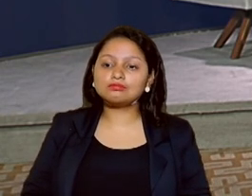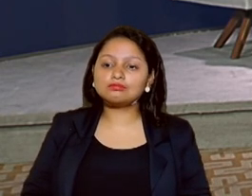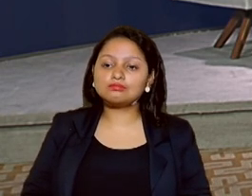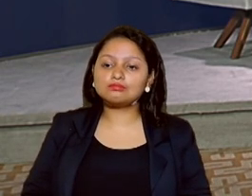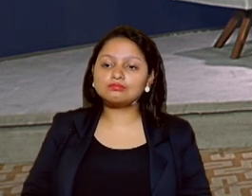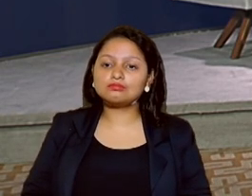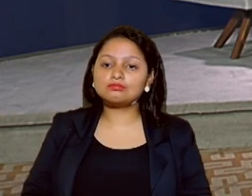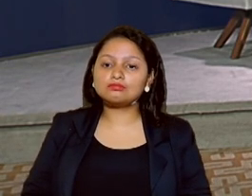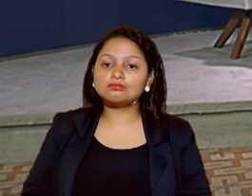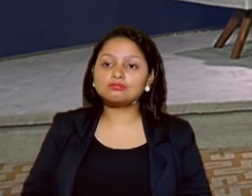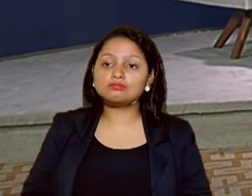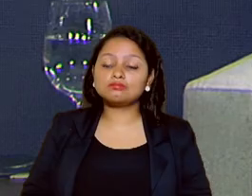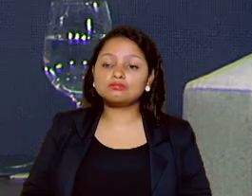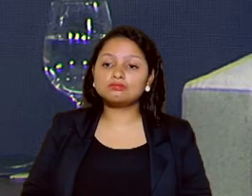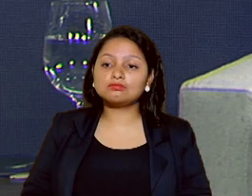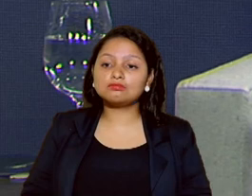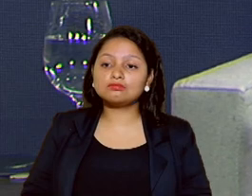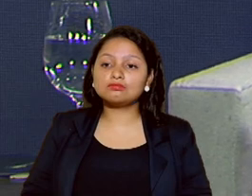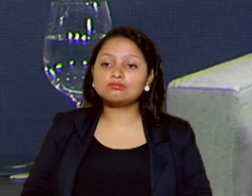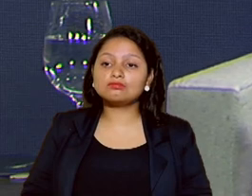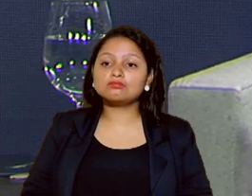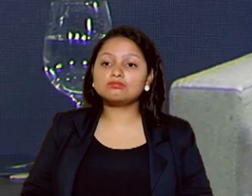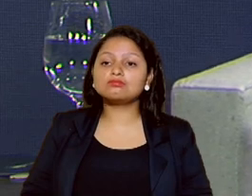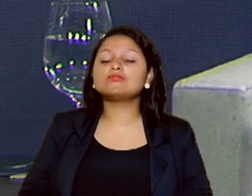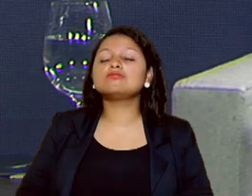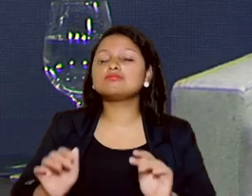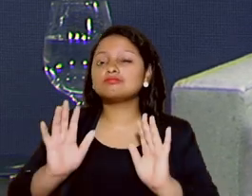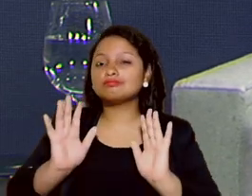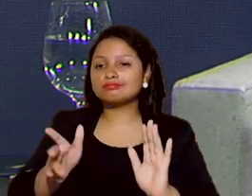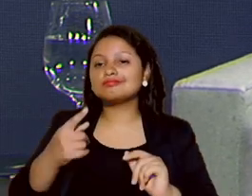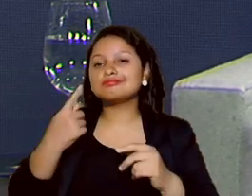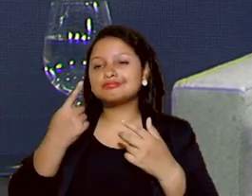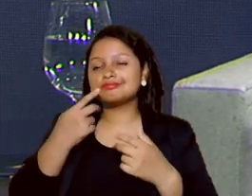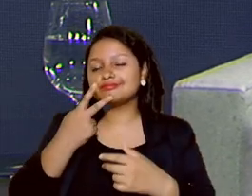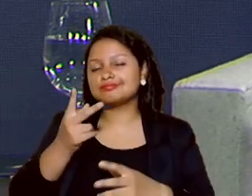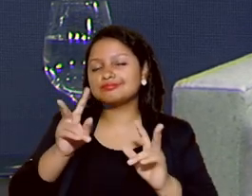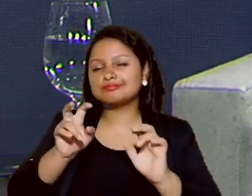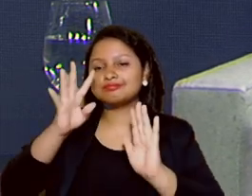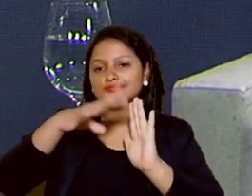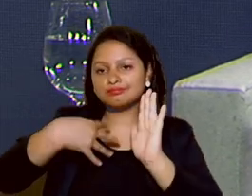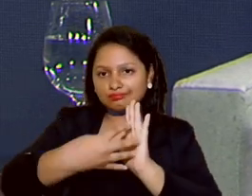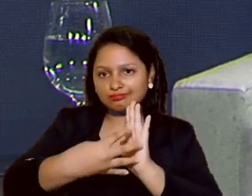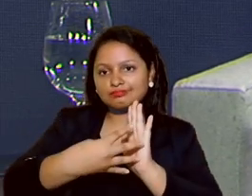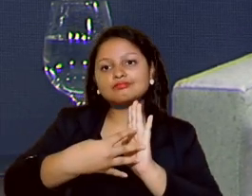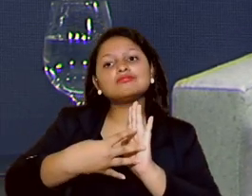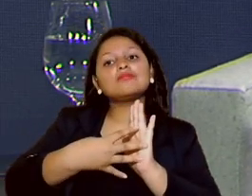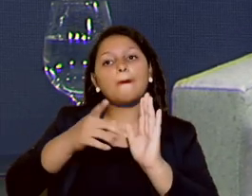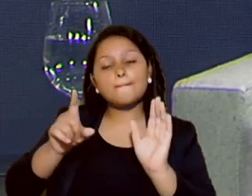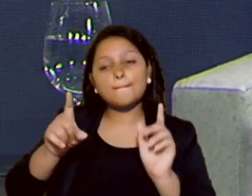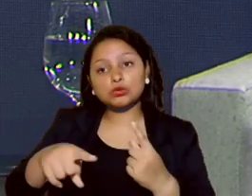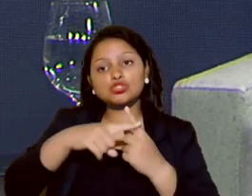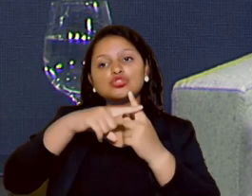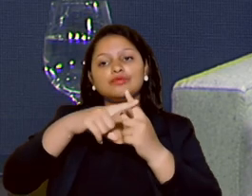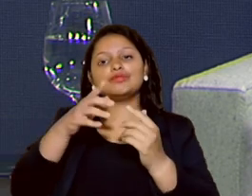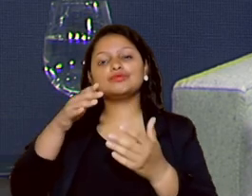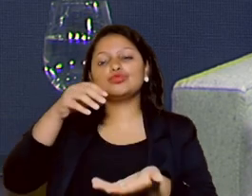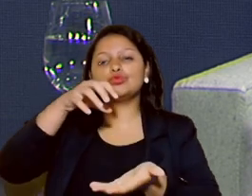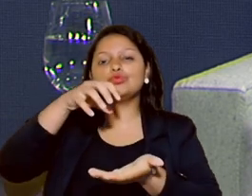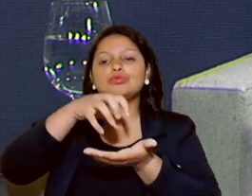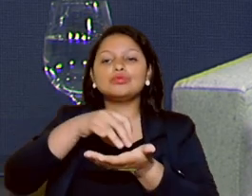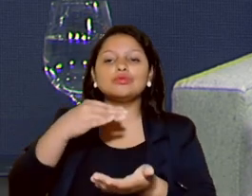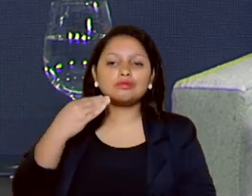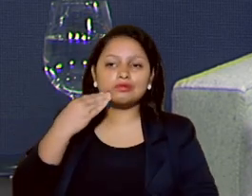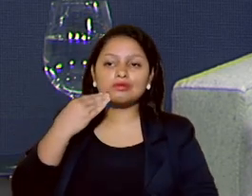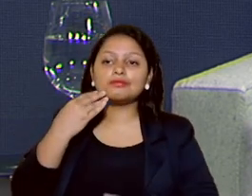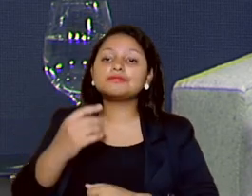bom acho que a gente já falou aqui um pouquinho dessa agenda bem positiva do Banco Central né e minha dúvida aqui é